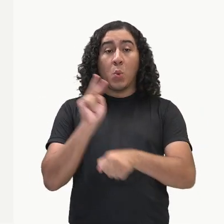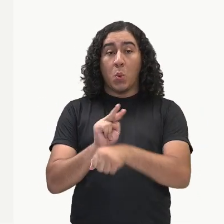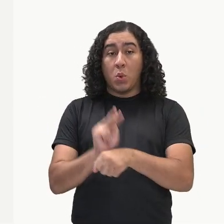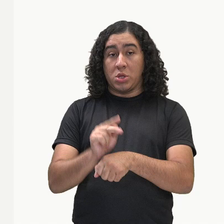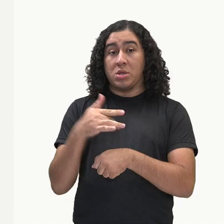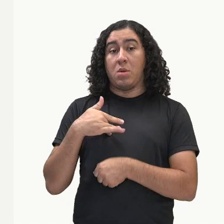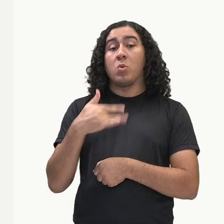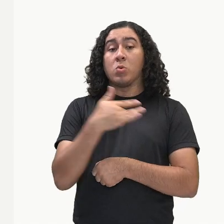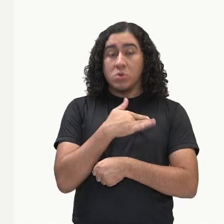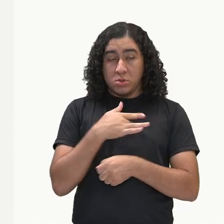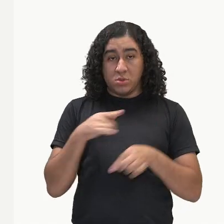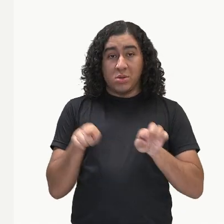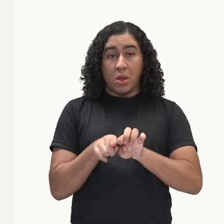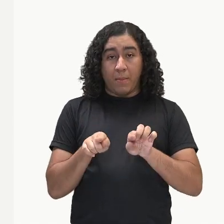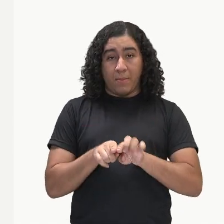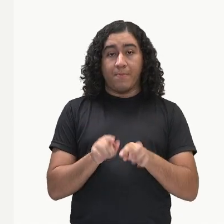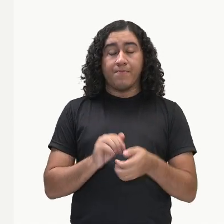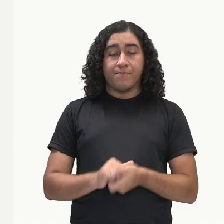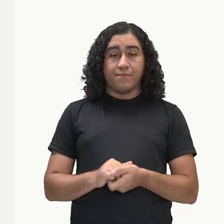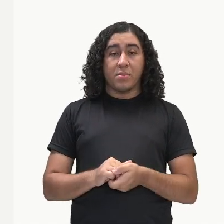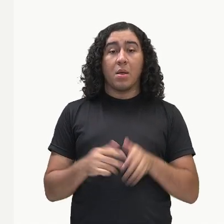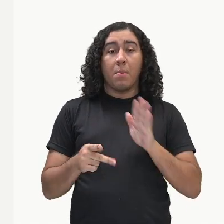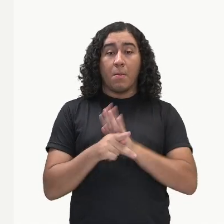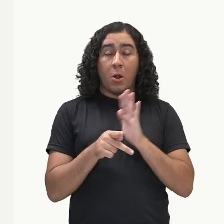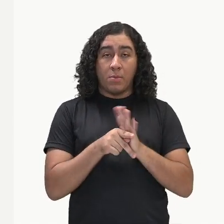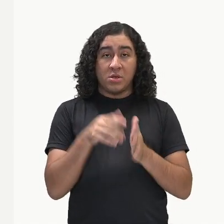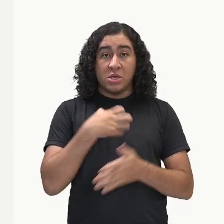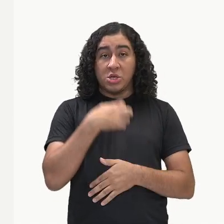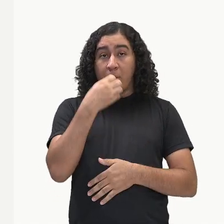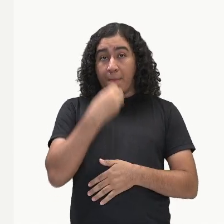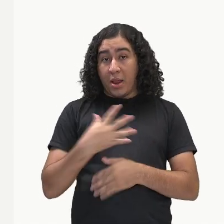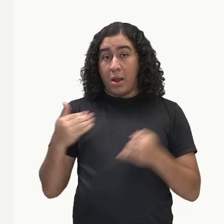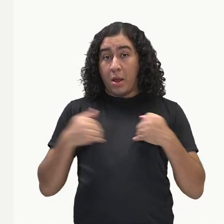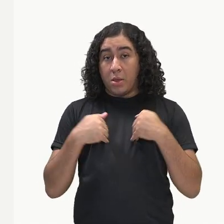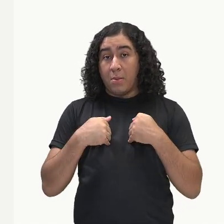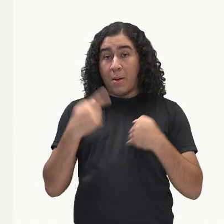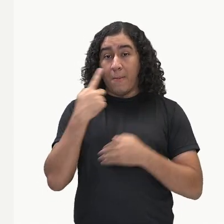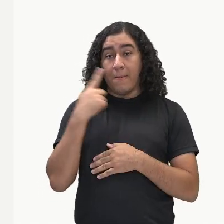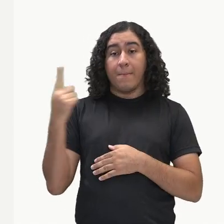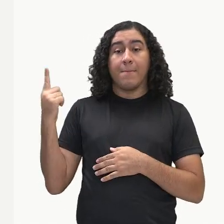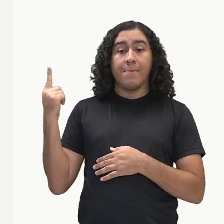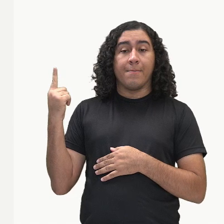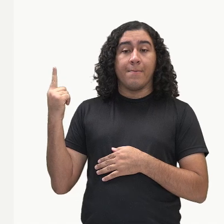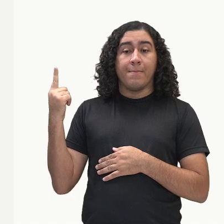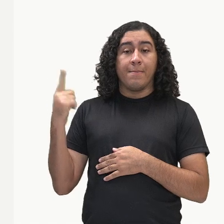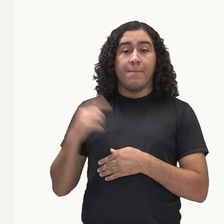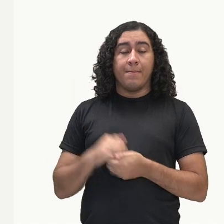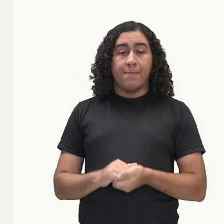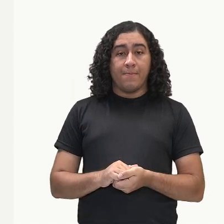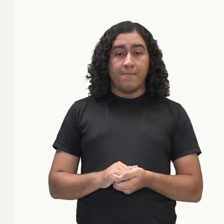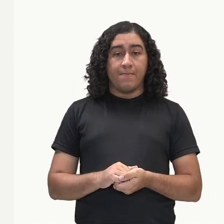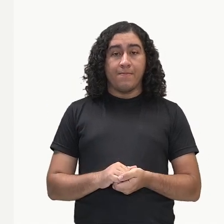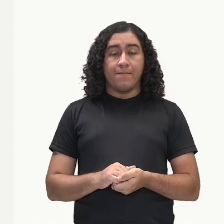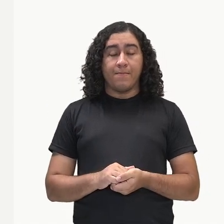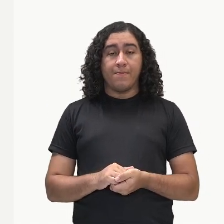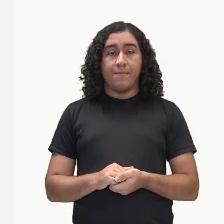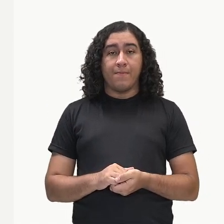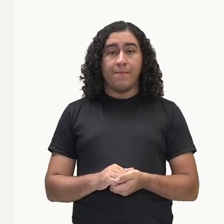Eles cuidam da saúde, the wellness, o bem-estar dos animals. Olha aí, palavra cognata, hein? Bem parecida,